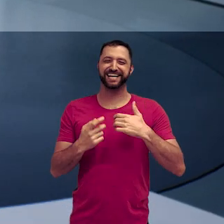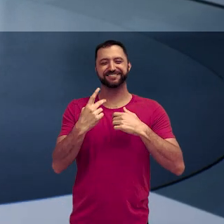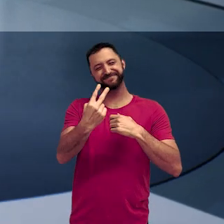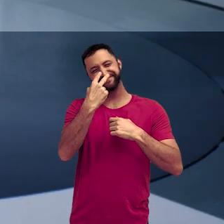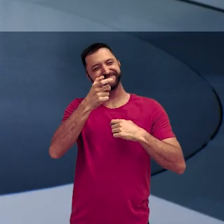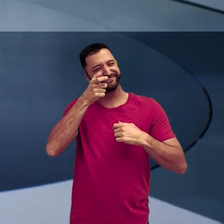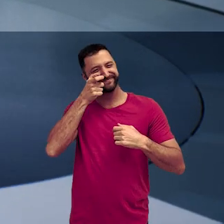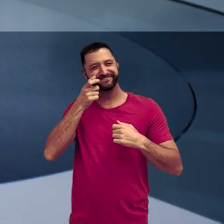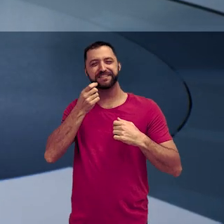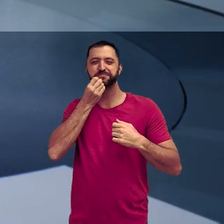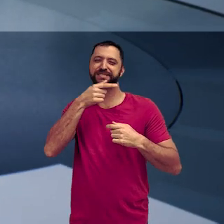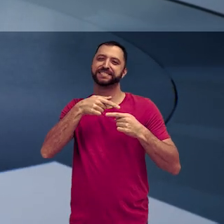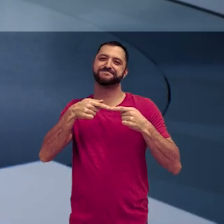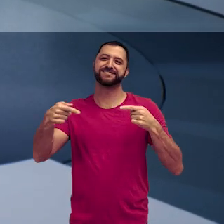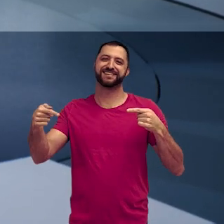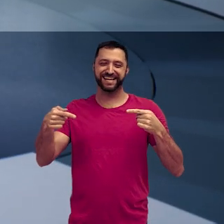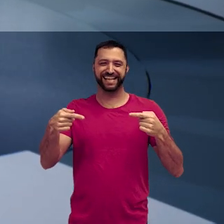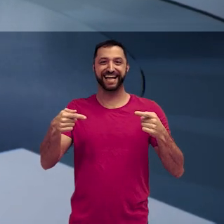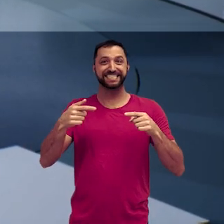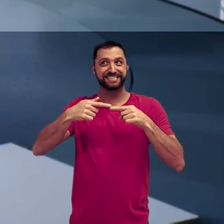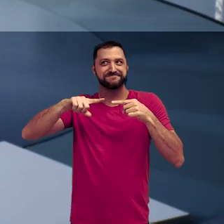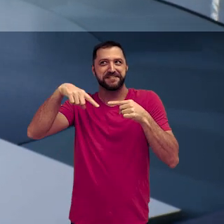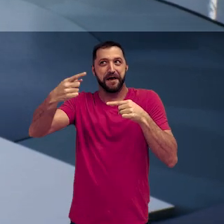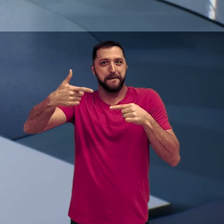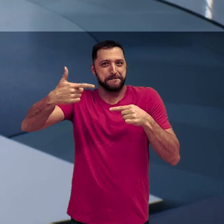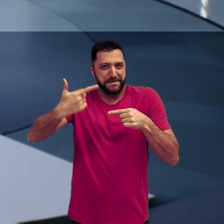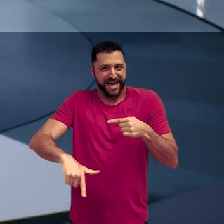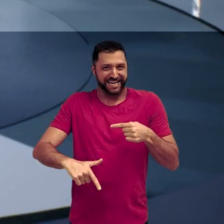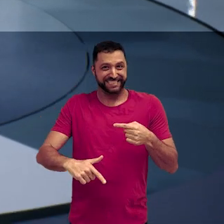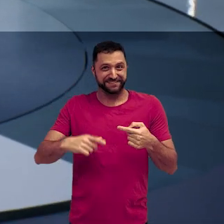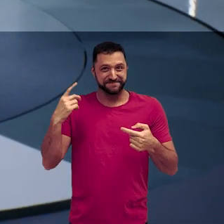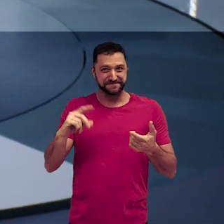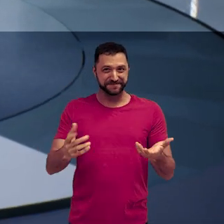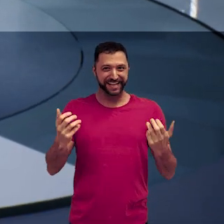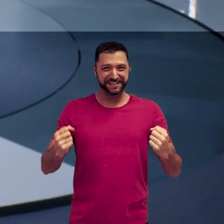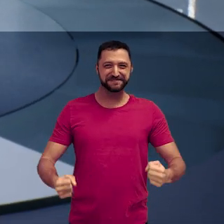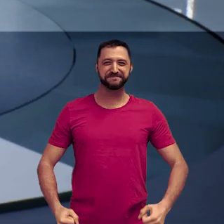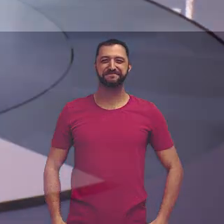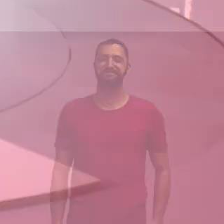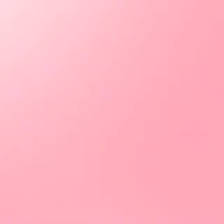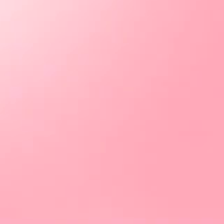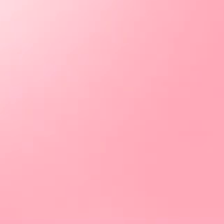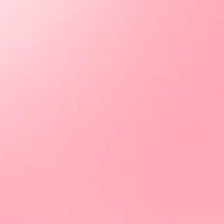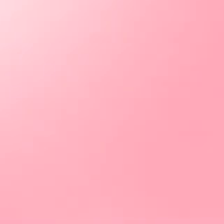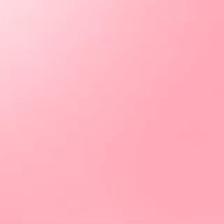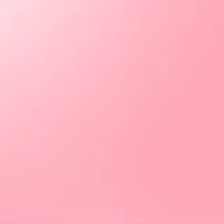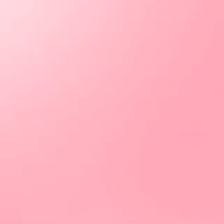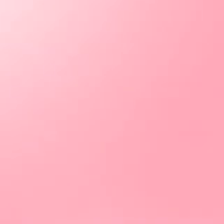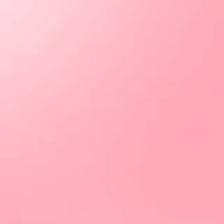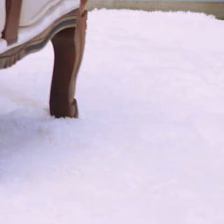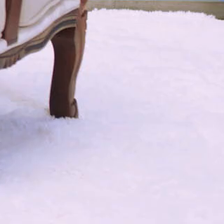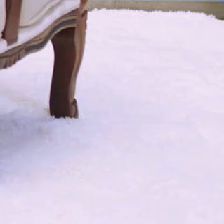seu carinho. Uma ótima semana. Fiquem com Deus. Até semana que vem. Bora lá? Música.